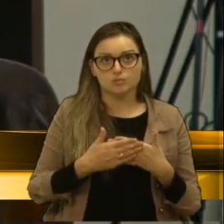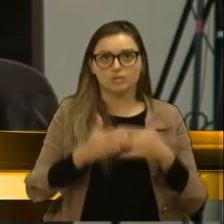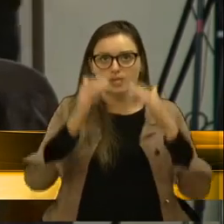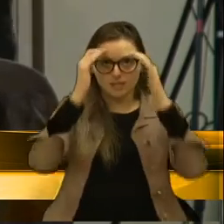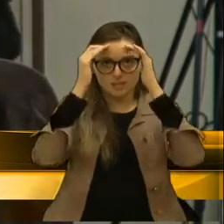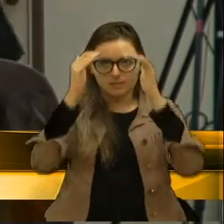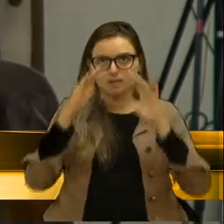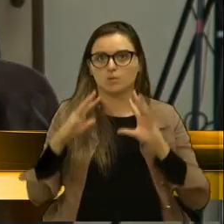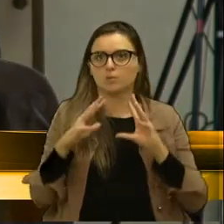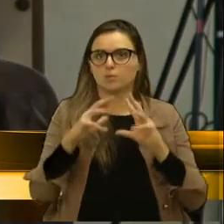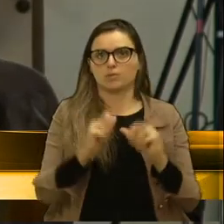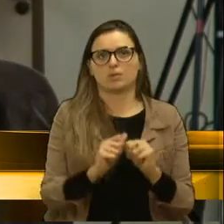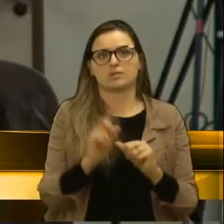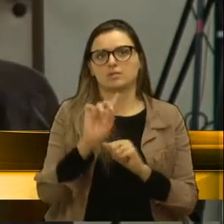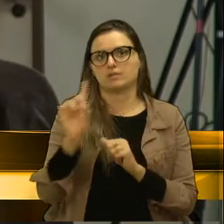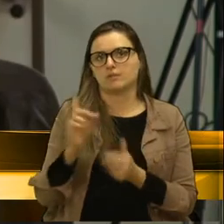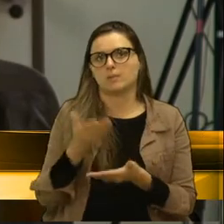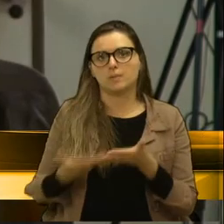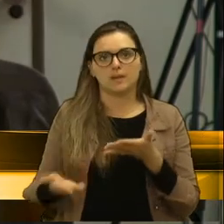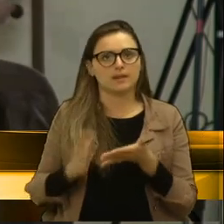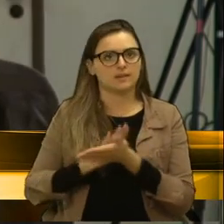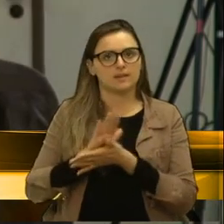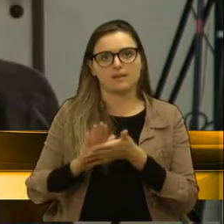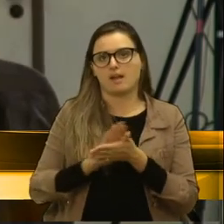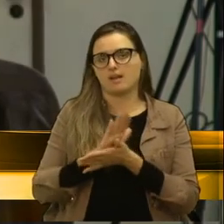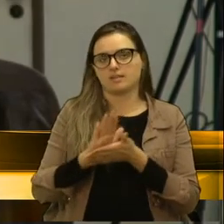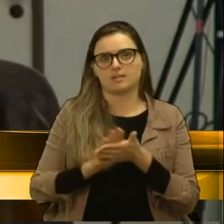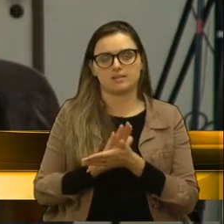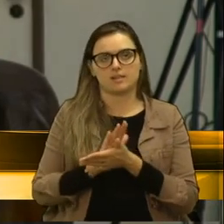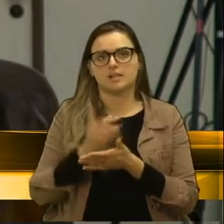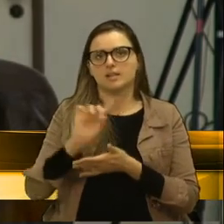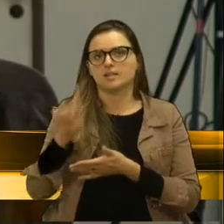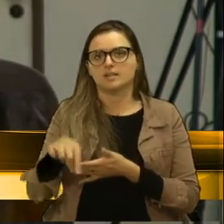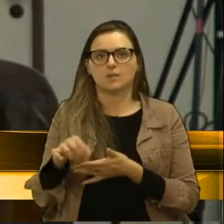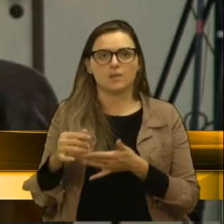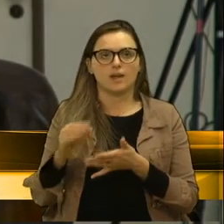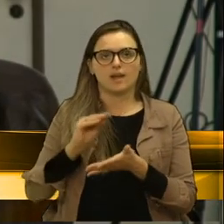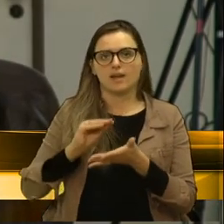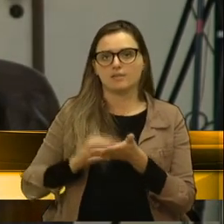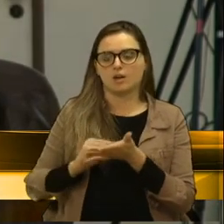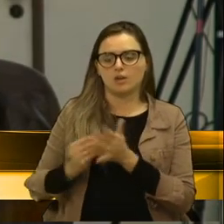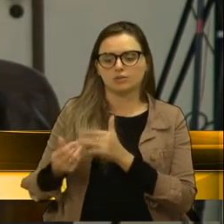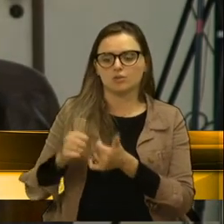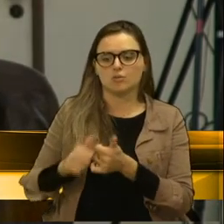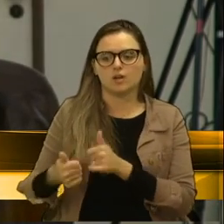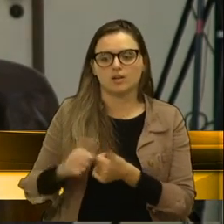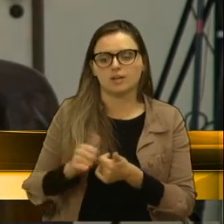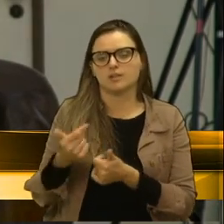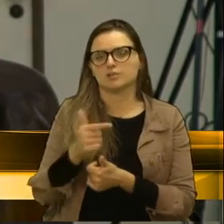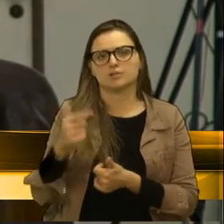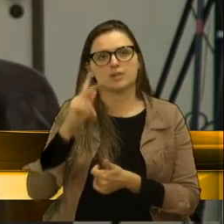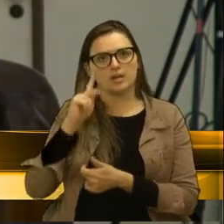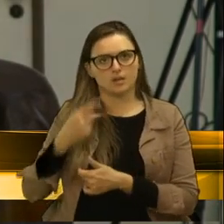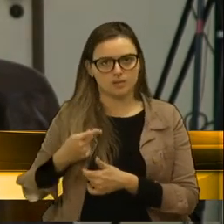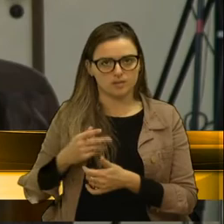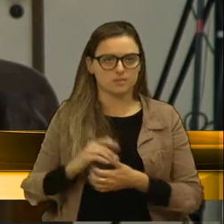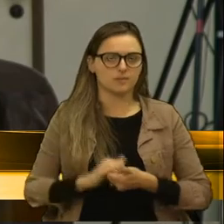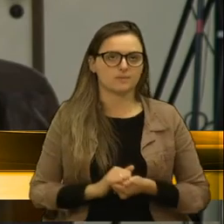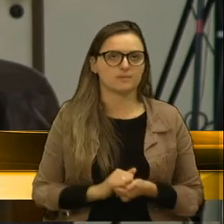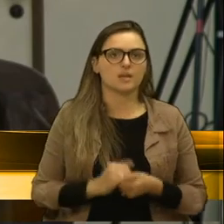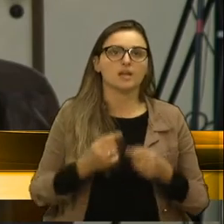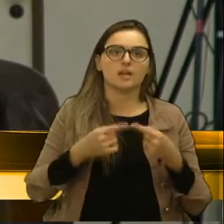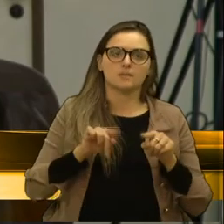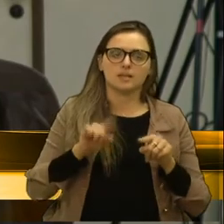respeito, e eles não vão perder nada, né? Não é uma desqualificação, não reconhecimento do cargo deles, mas é